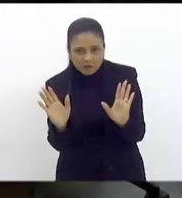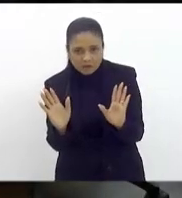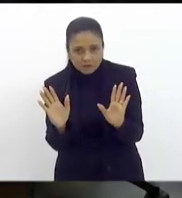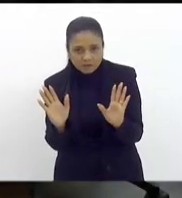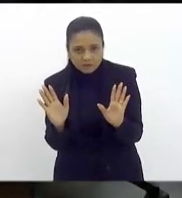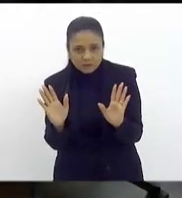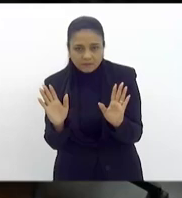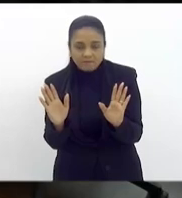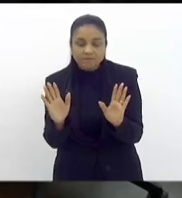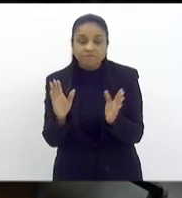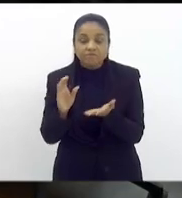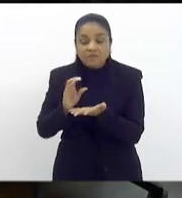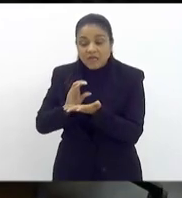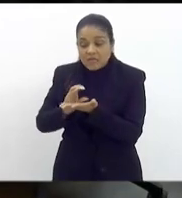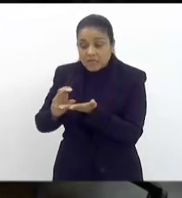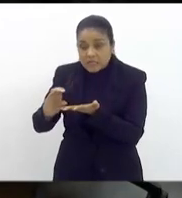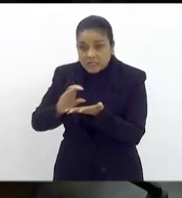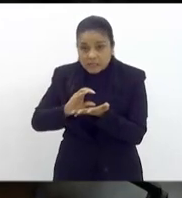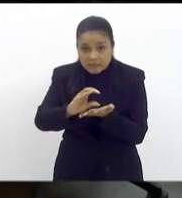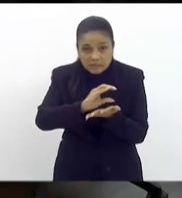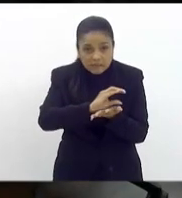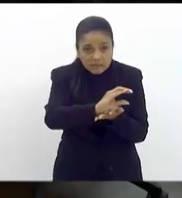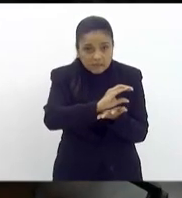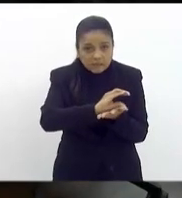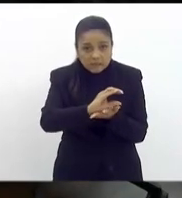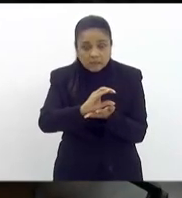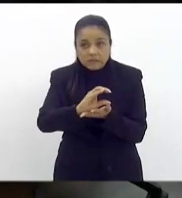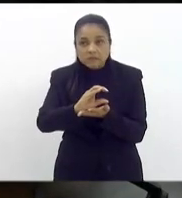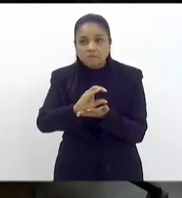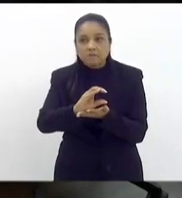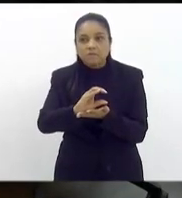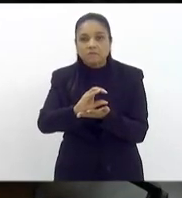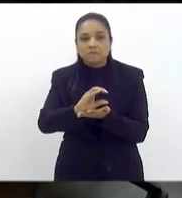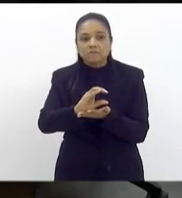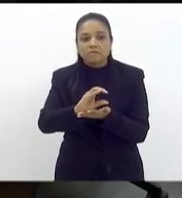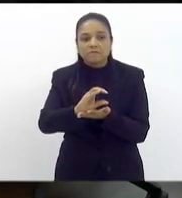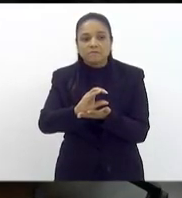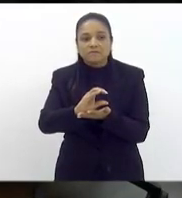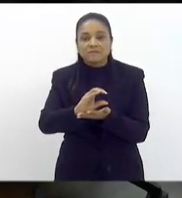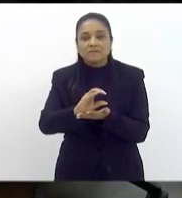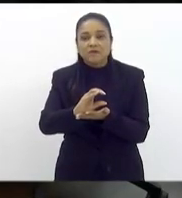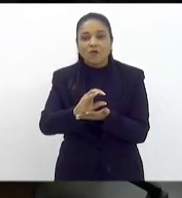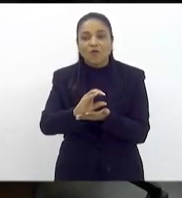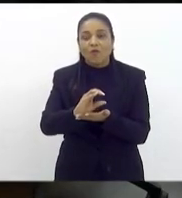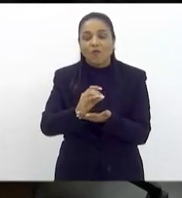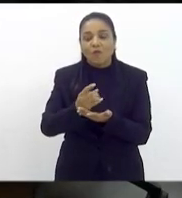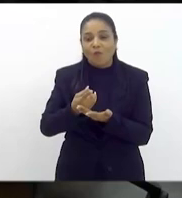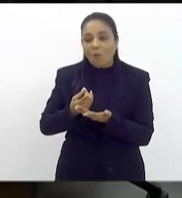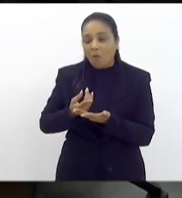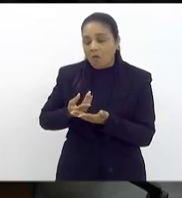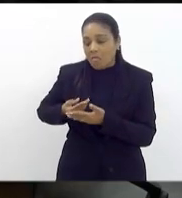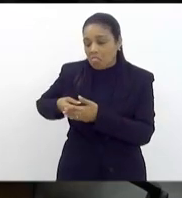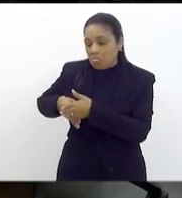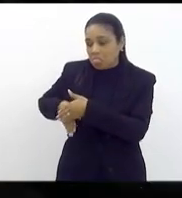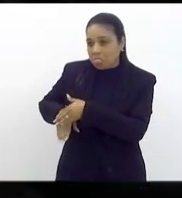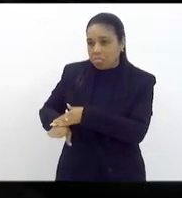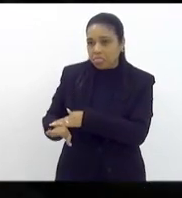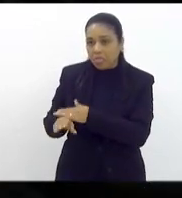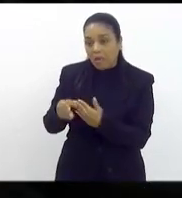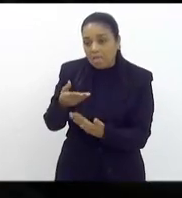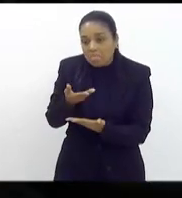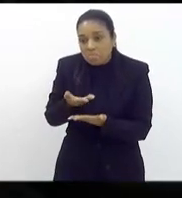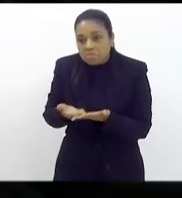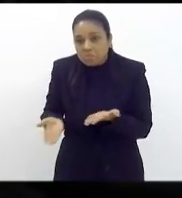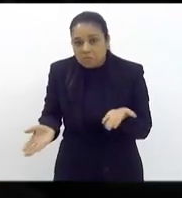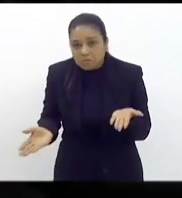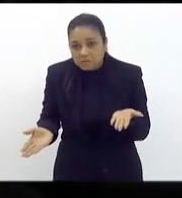que redistribui para o segmento. É um fundo perdido. Ponto final. Não estou perdido assim. Mas é isso. Eu gostaria de não responder